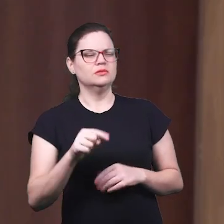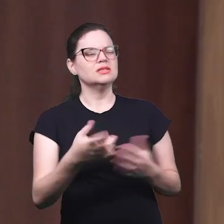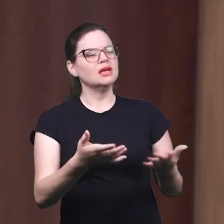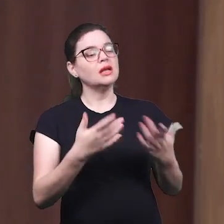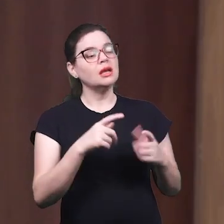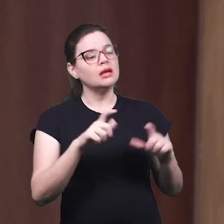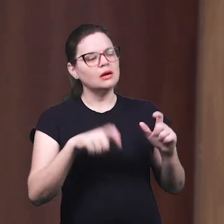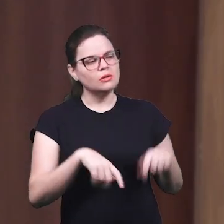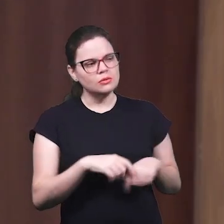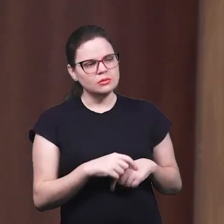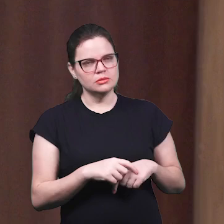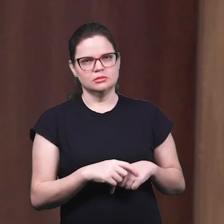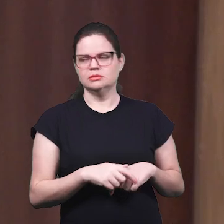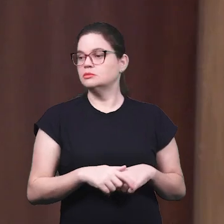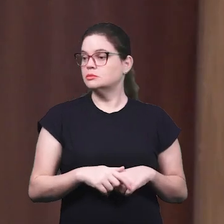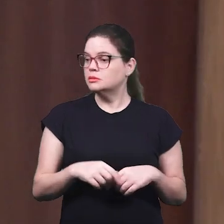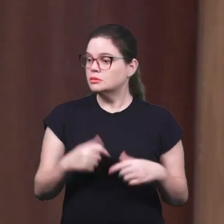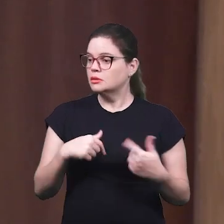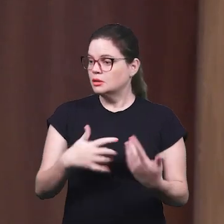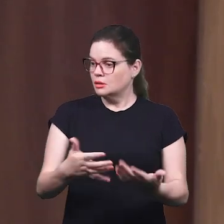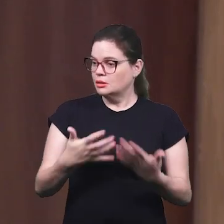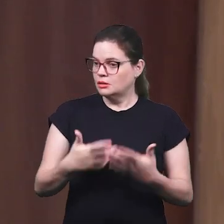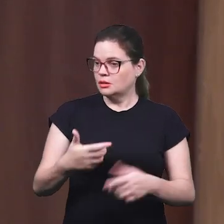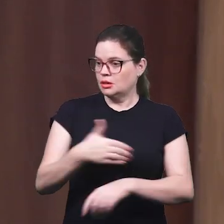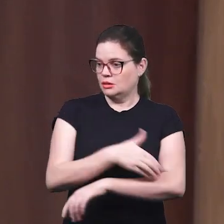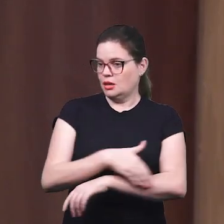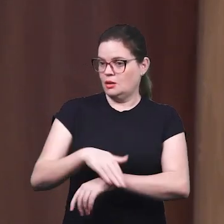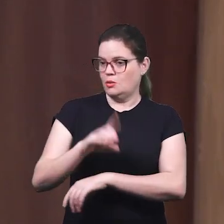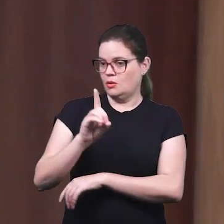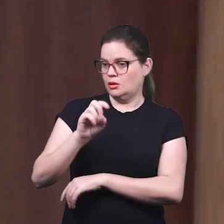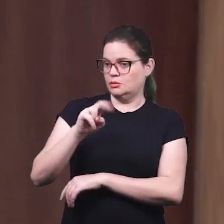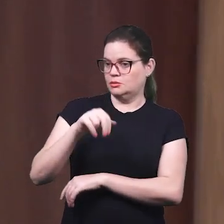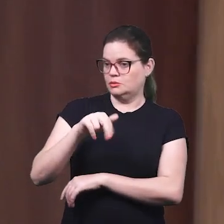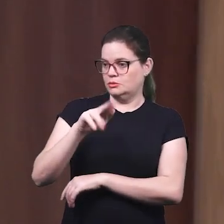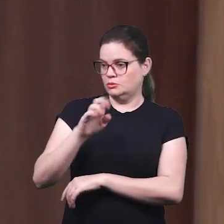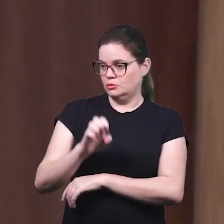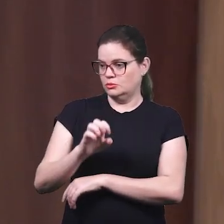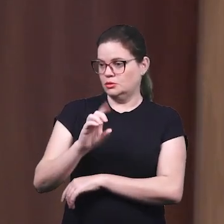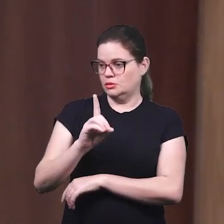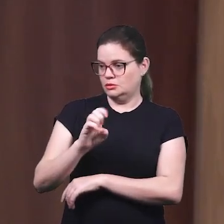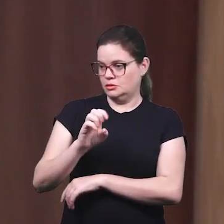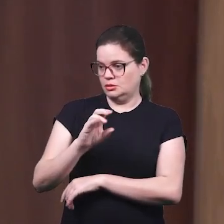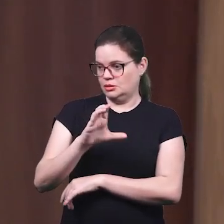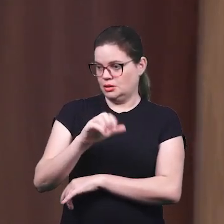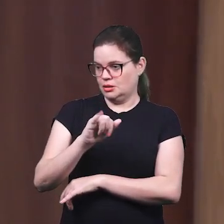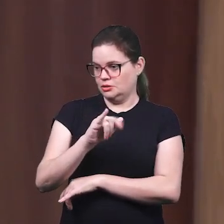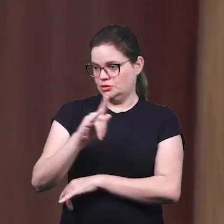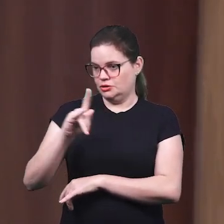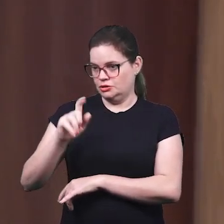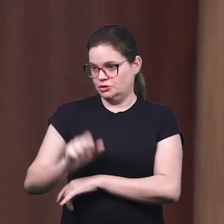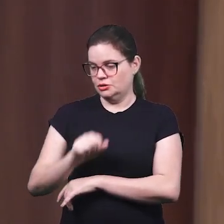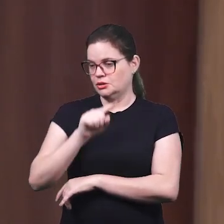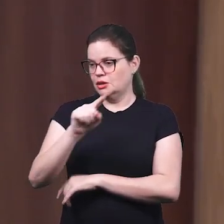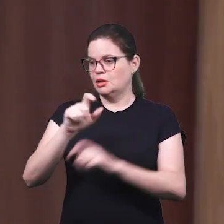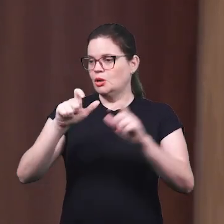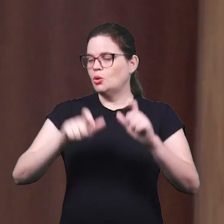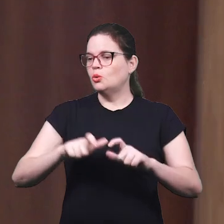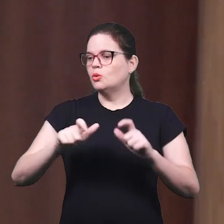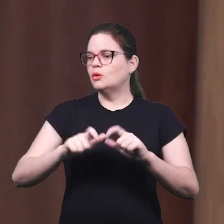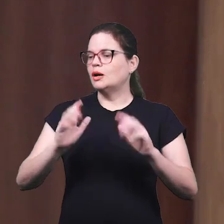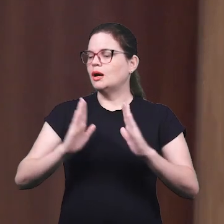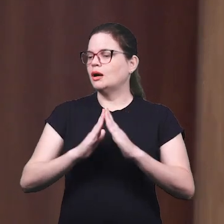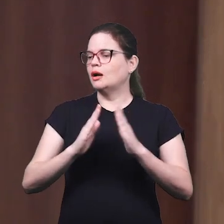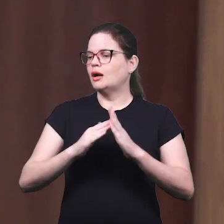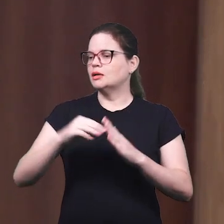para onde? Eu quero ir para a rua Duque de Caxias, 157, pensão de Dona Maria e seu